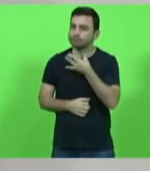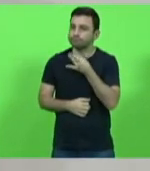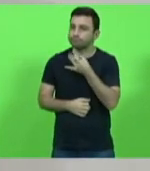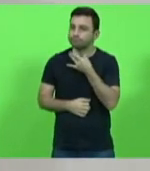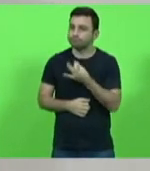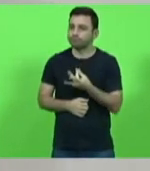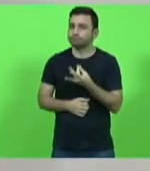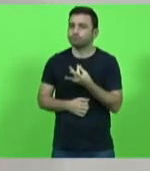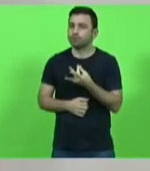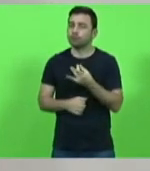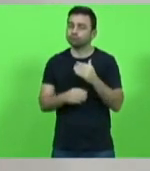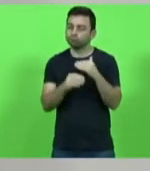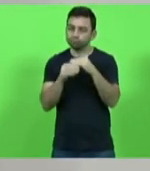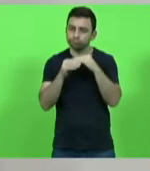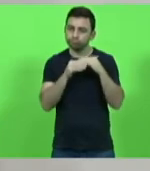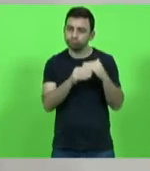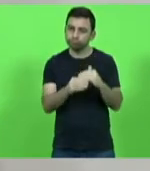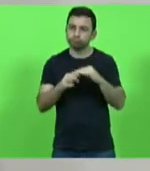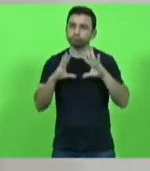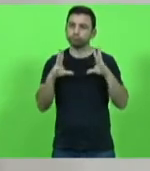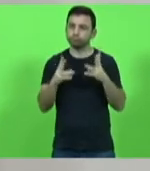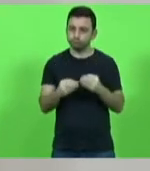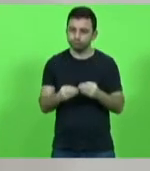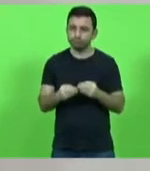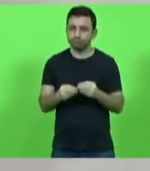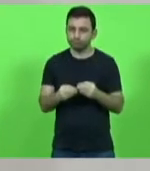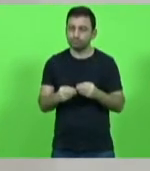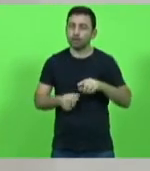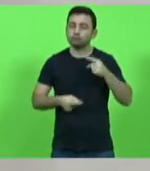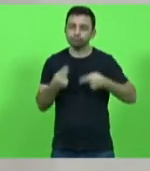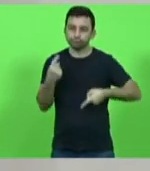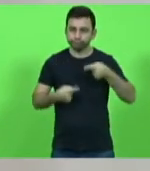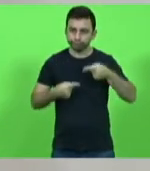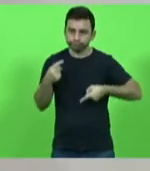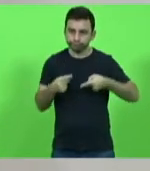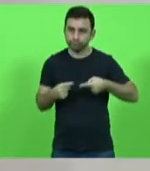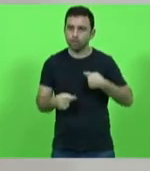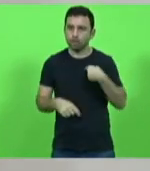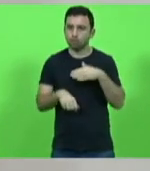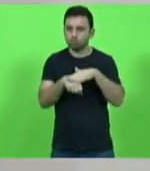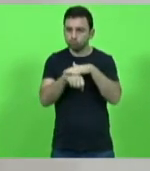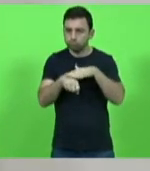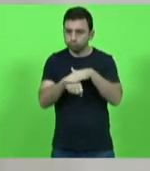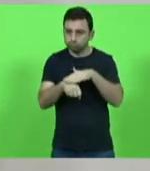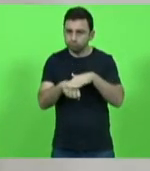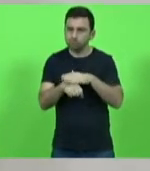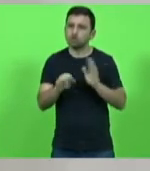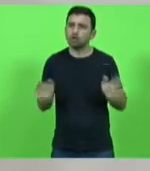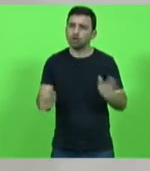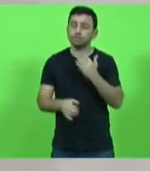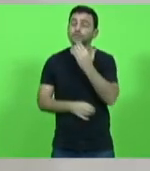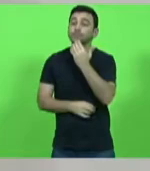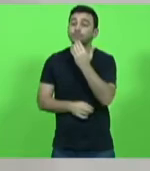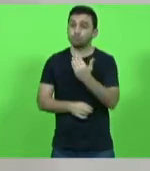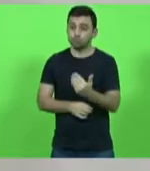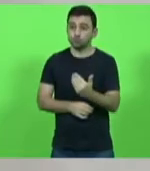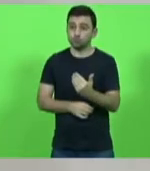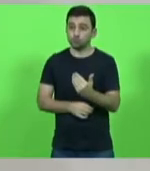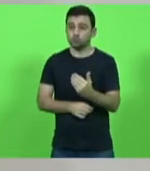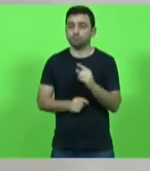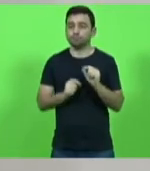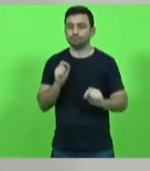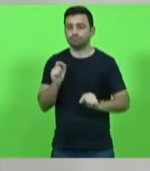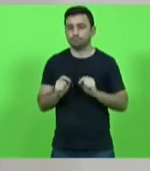essa situação. Nesse debate, eu conversei e faço aqui um pedido, conversei